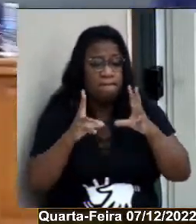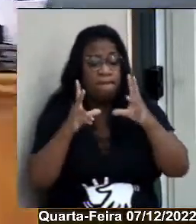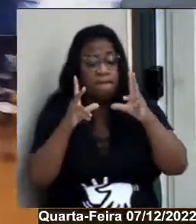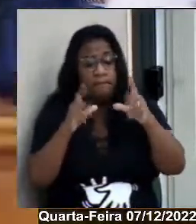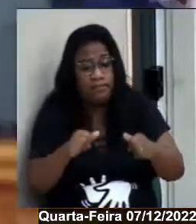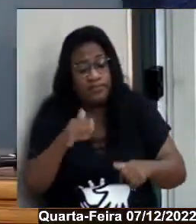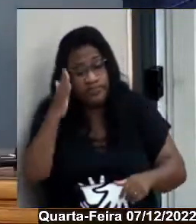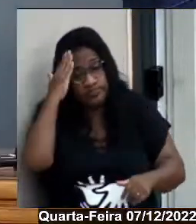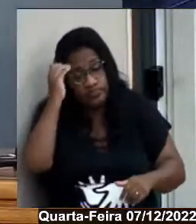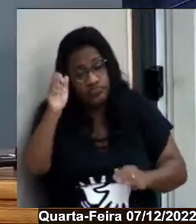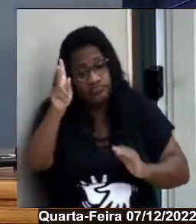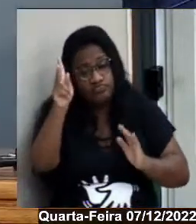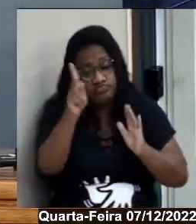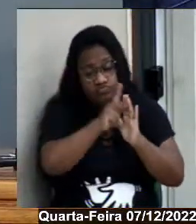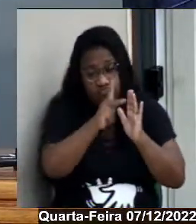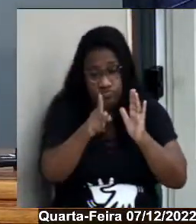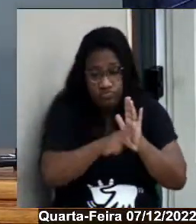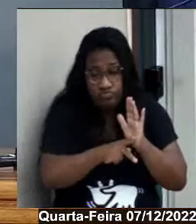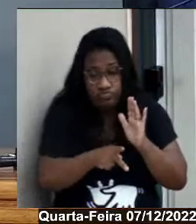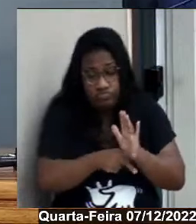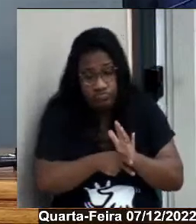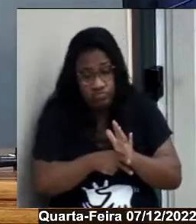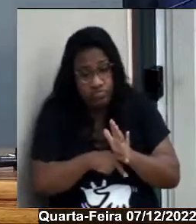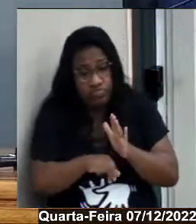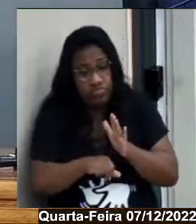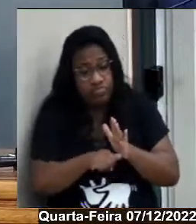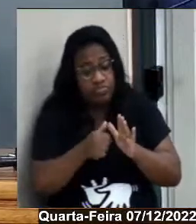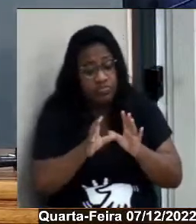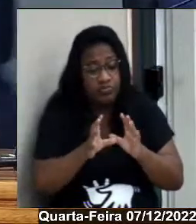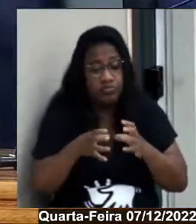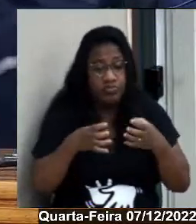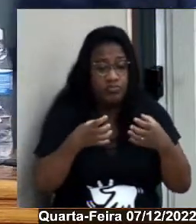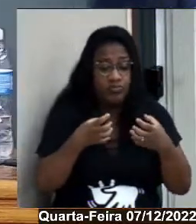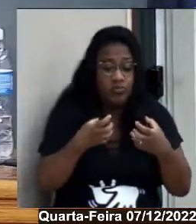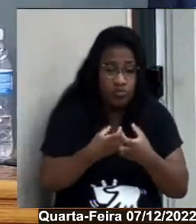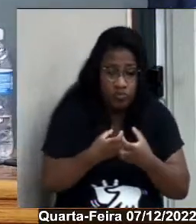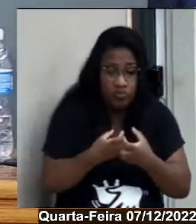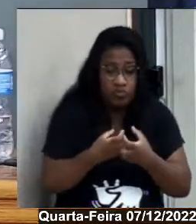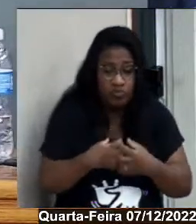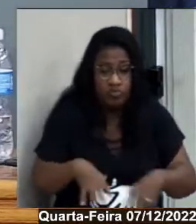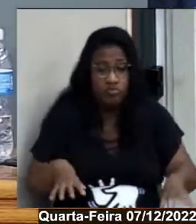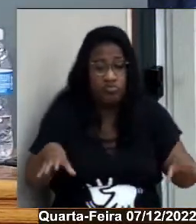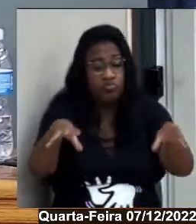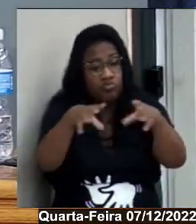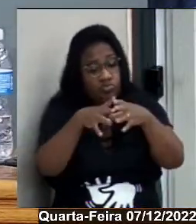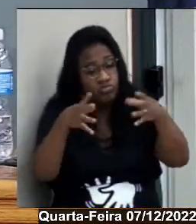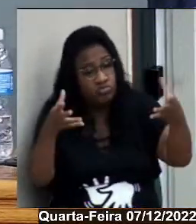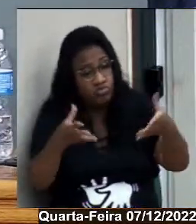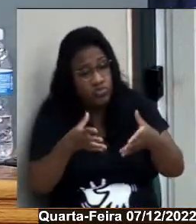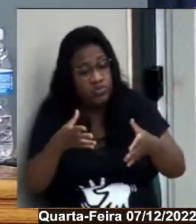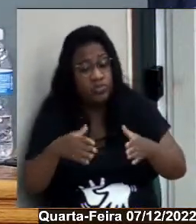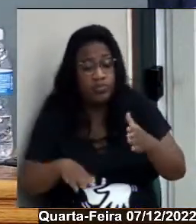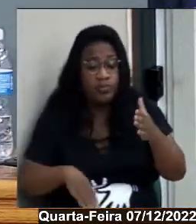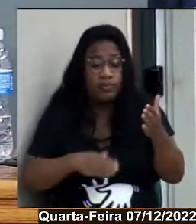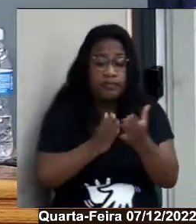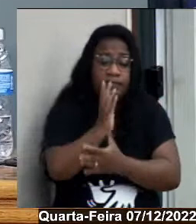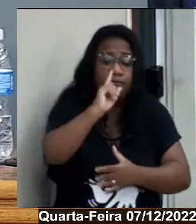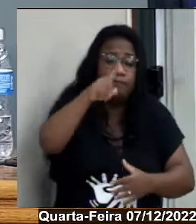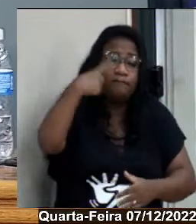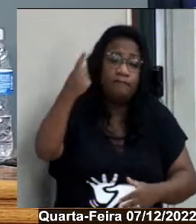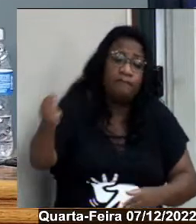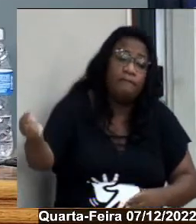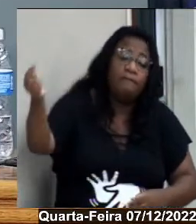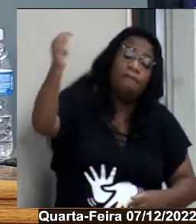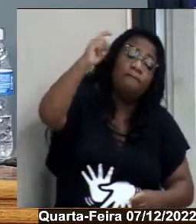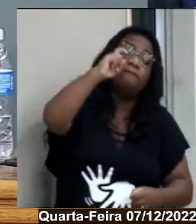mundo sabe que, quando um projeto está no trâmite legal, ele passa pela comissão mista permanente. Uma vez discutido e aprovado lá, vem